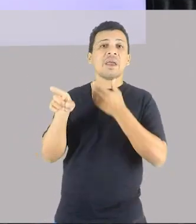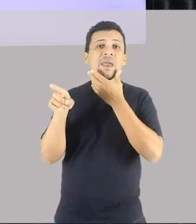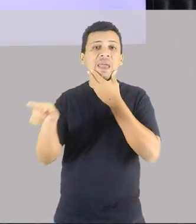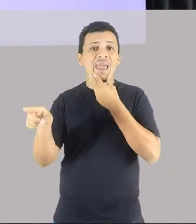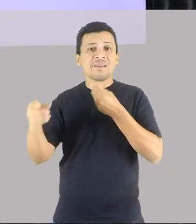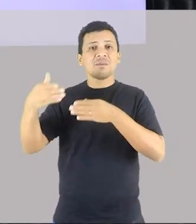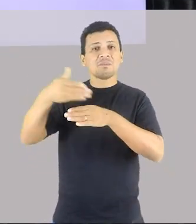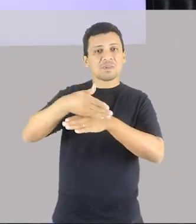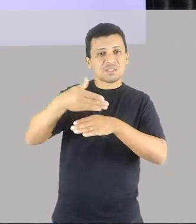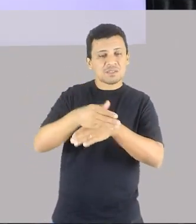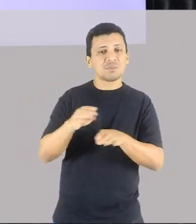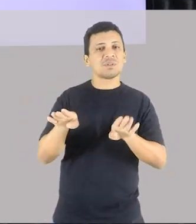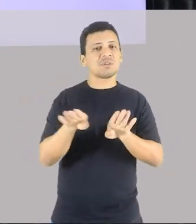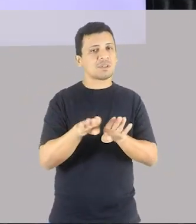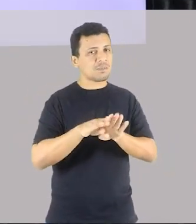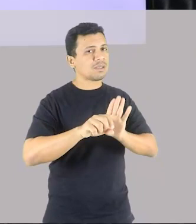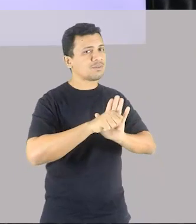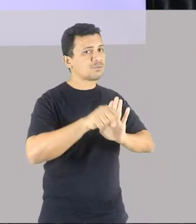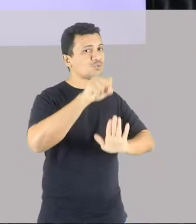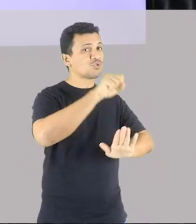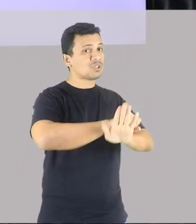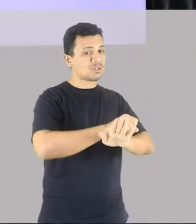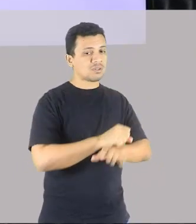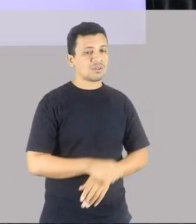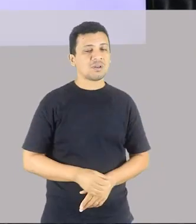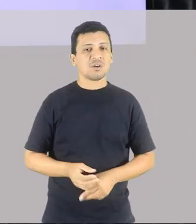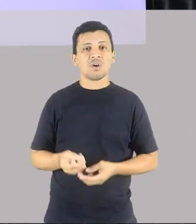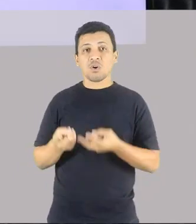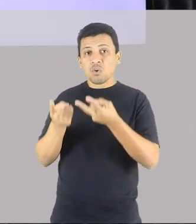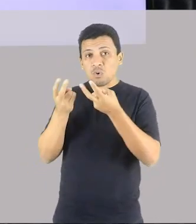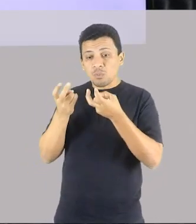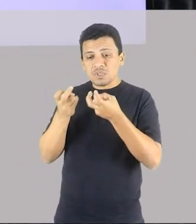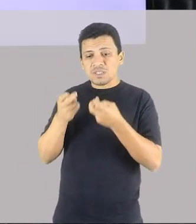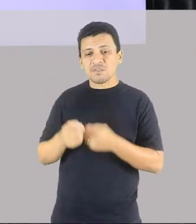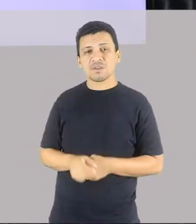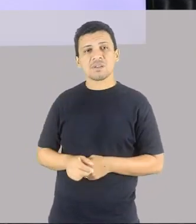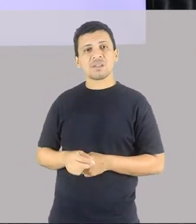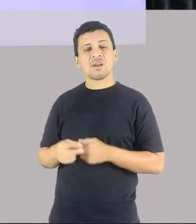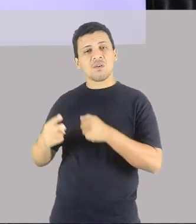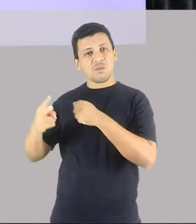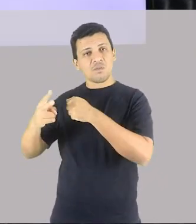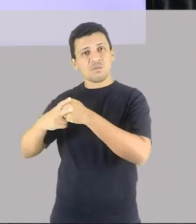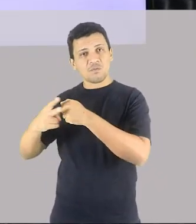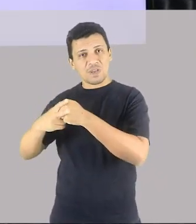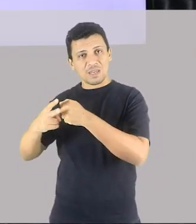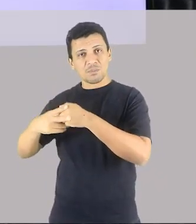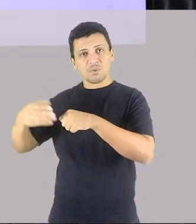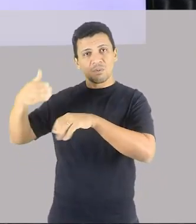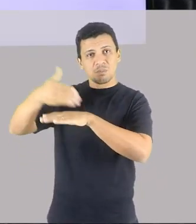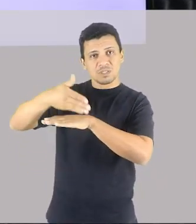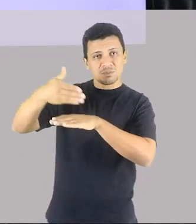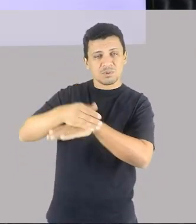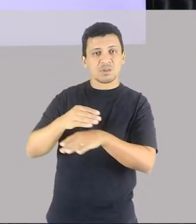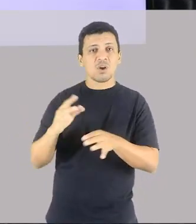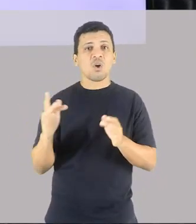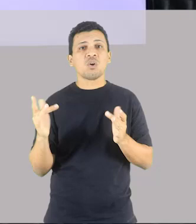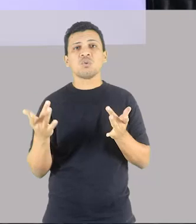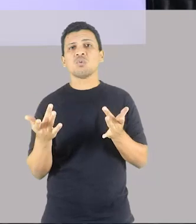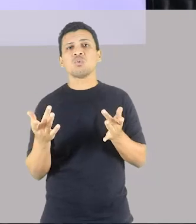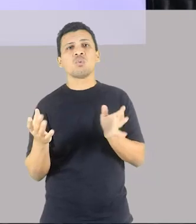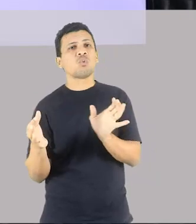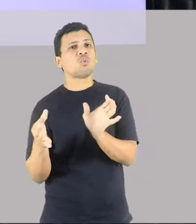Só que, no caso, observem como você tem um verbo agora, né, o participe, e você tem um conectivo, que é o que. Não